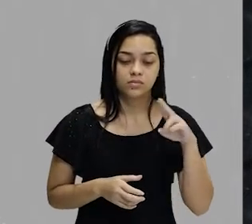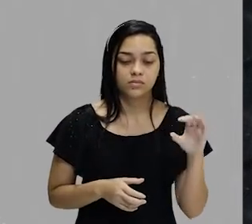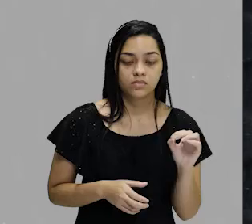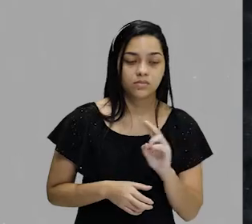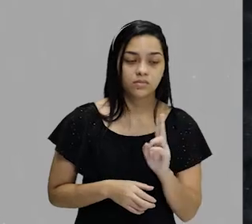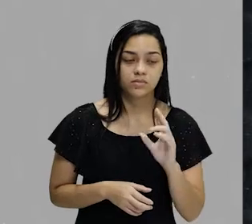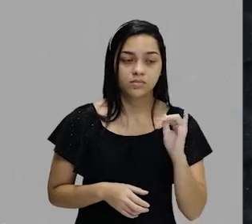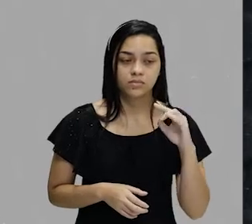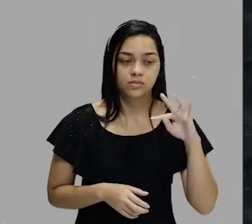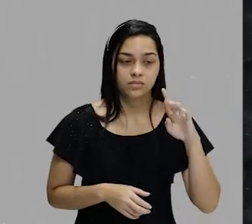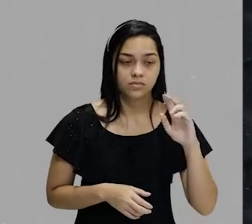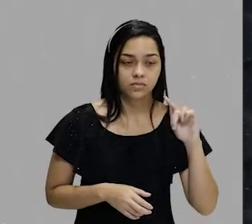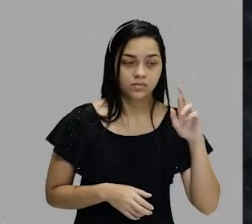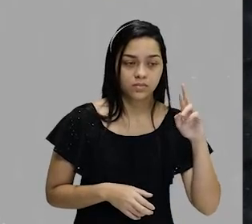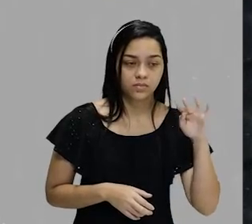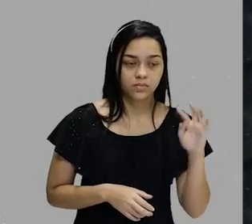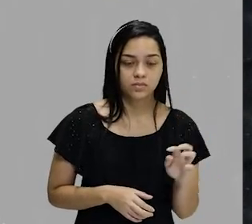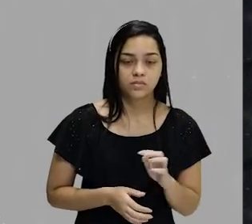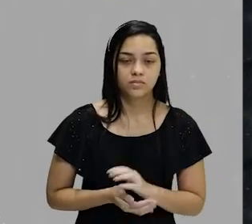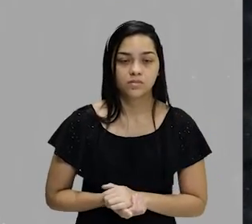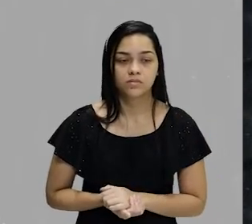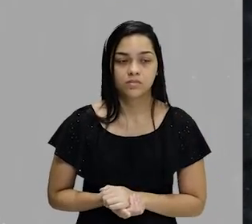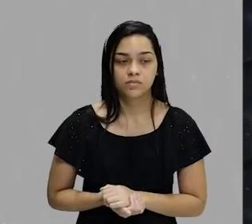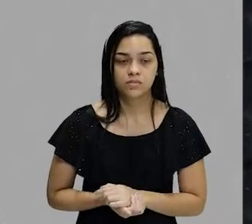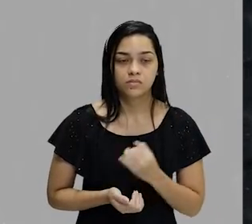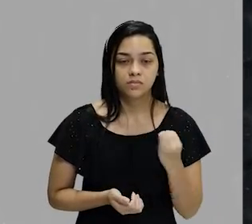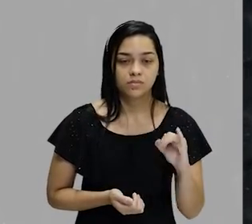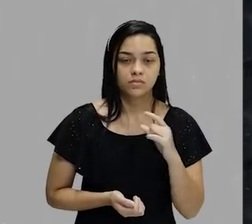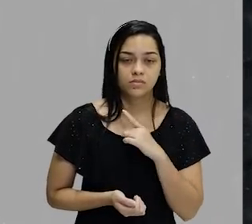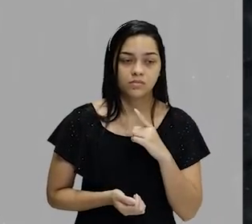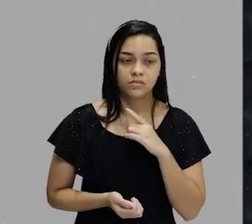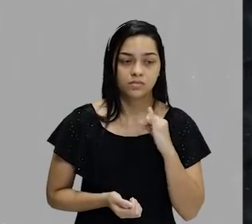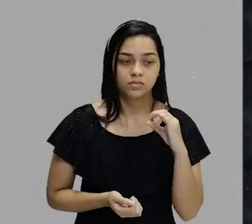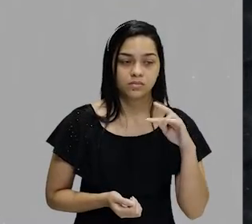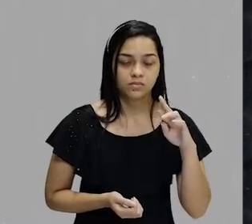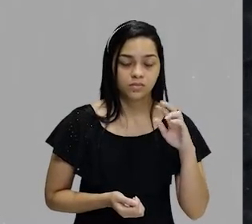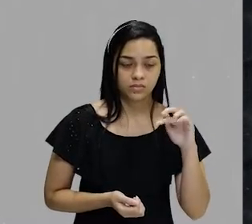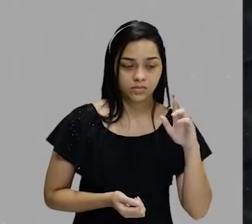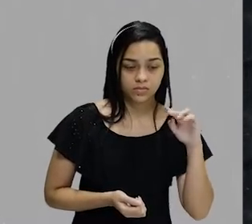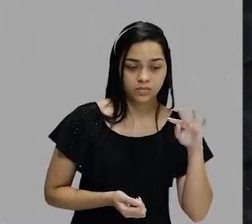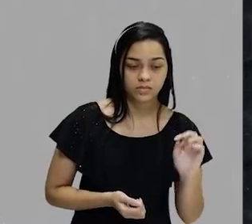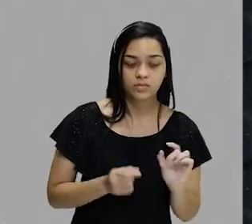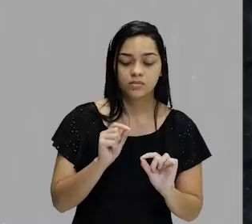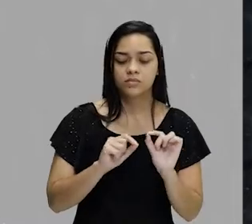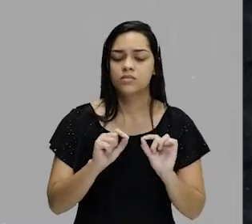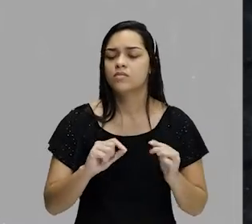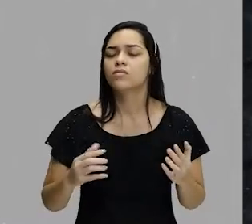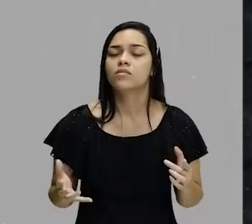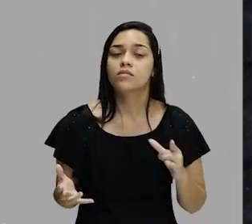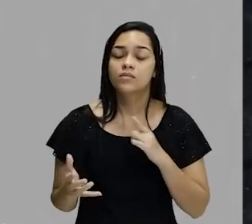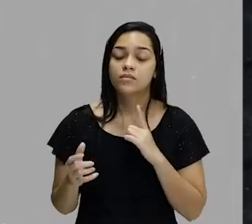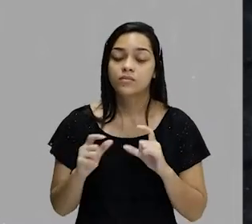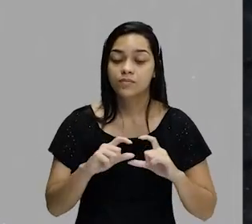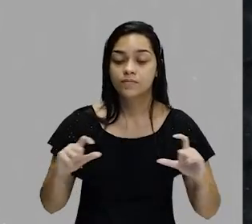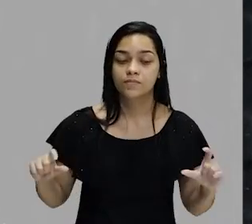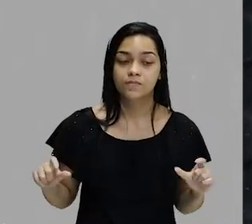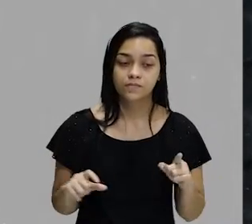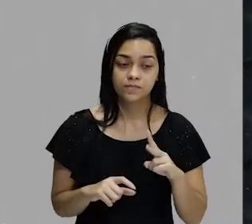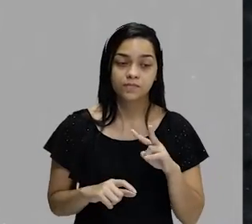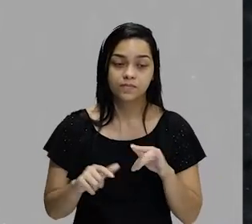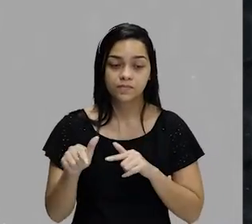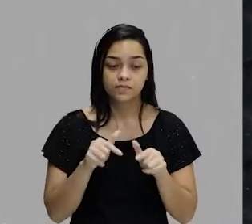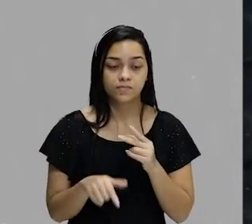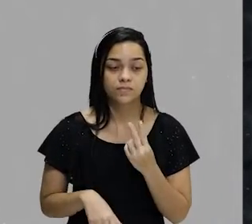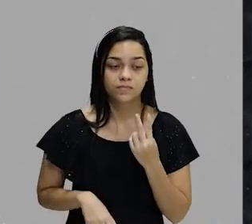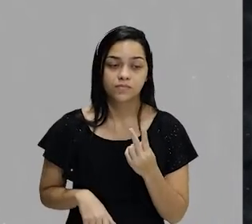de integrante. Se é uma conjunção integrante, assim como o que. Então, na oração subordinada, você vai trabalhar com